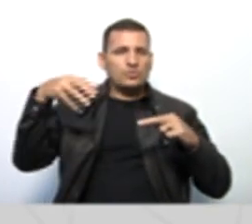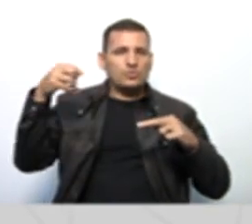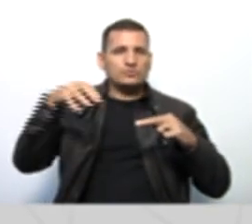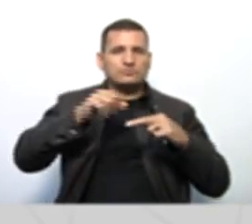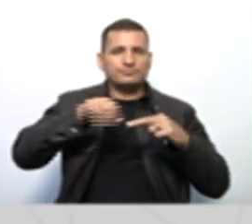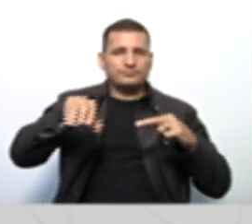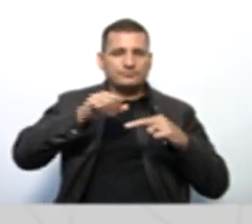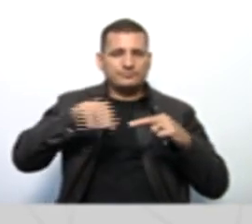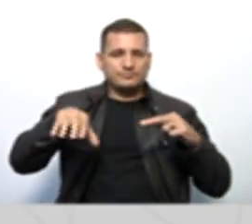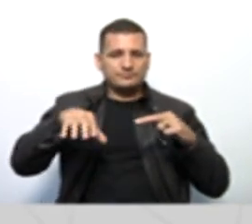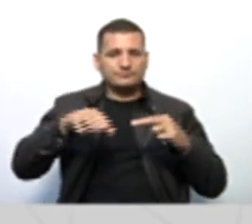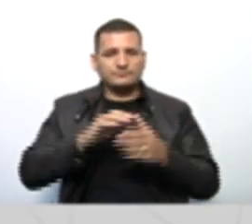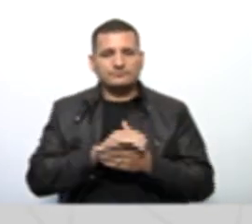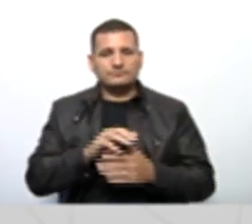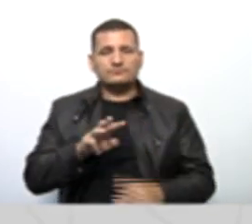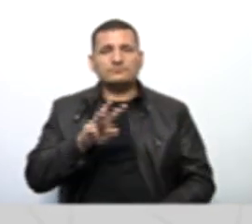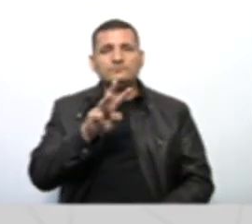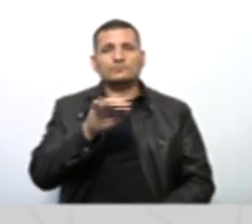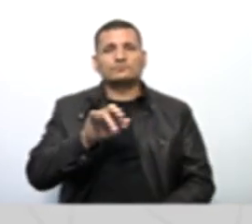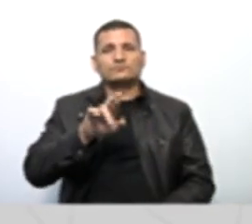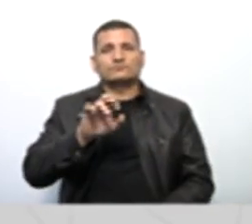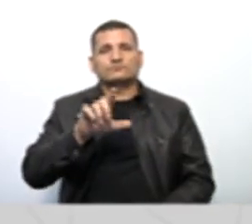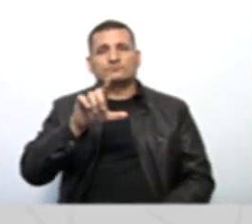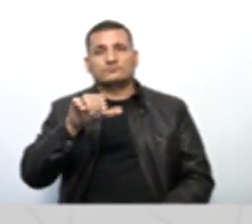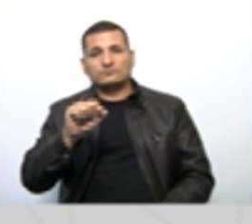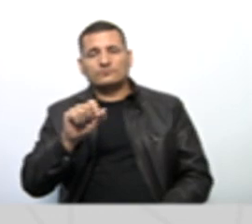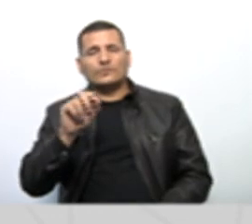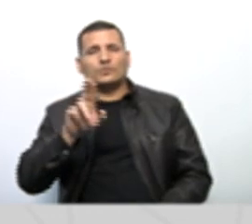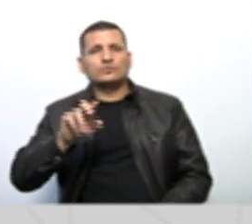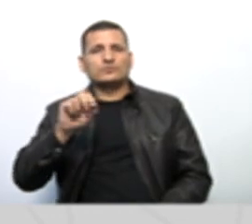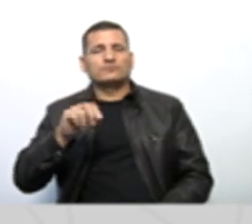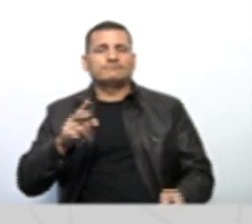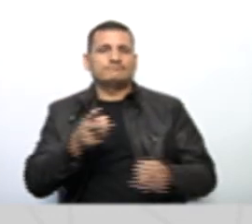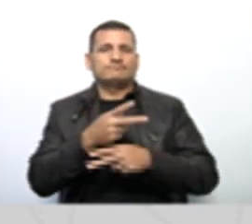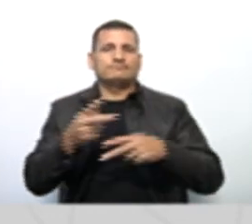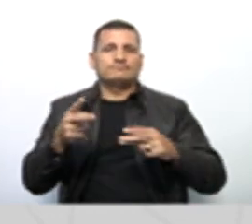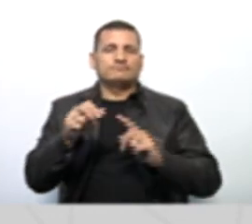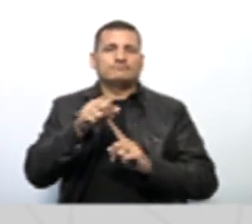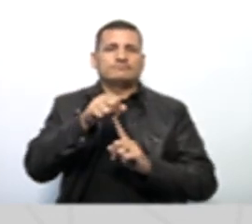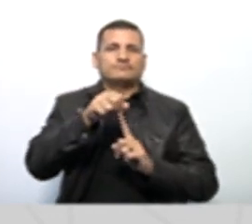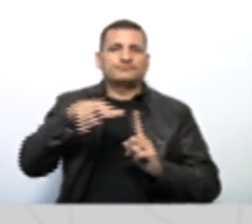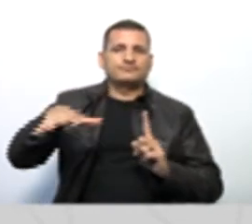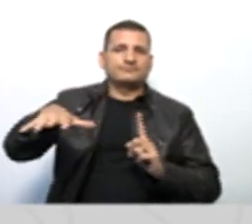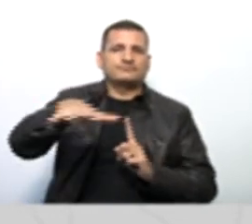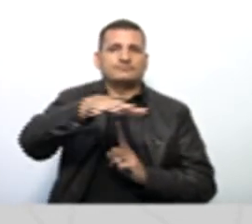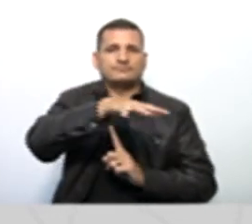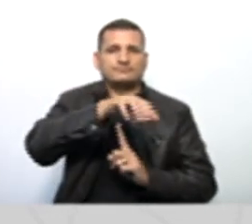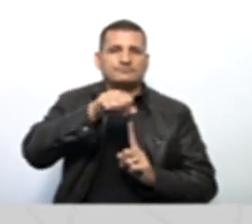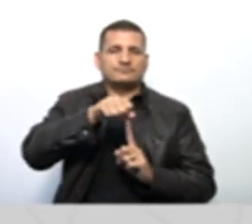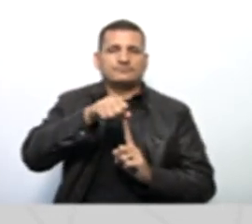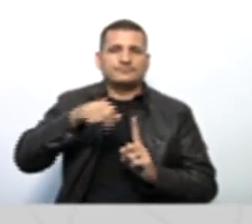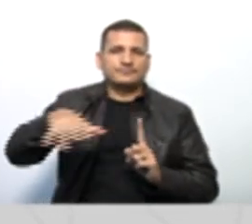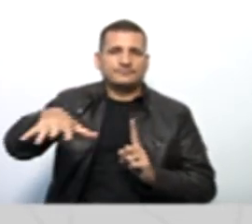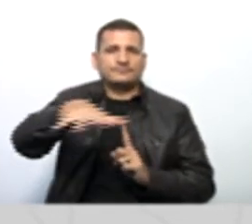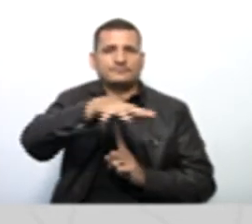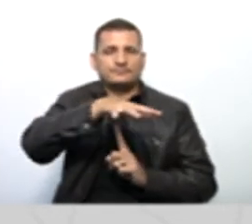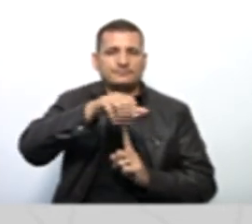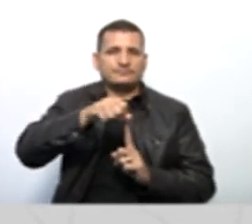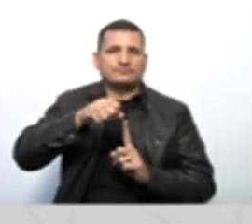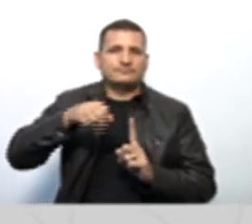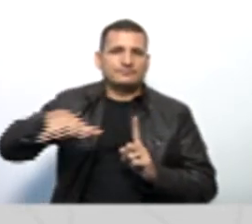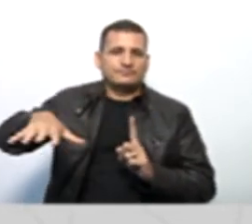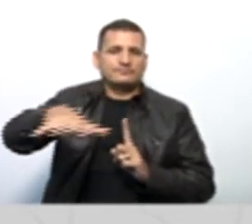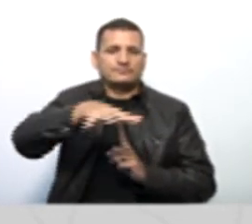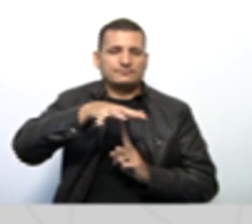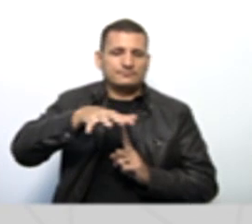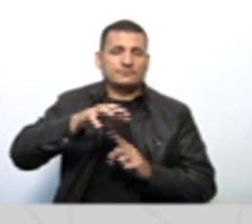utiliza o ar para transmitiu que as ondas de rádio que ele pode manda do seu roteador zinho é